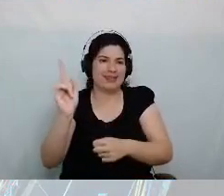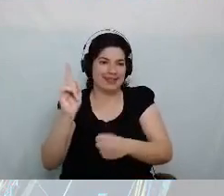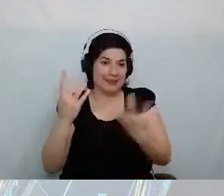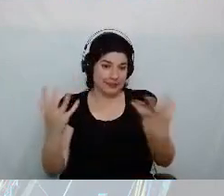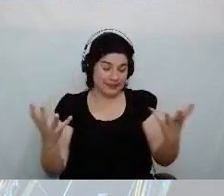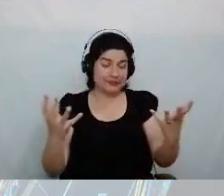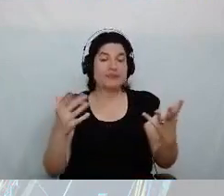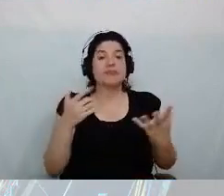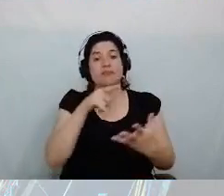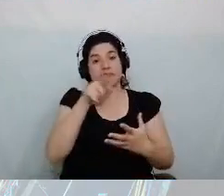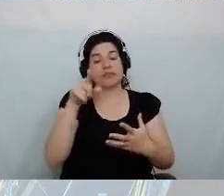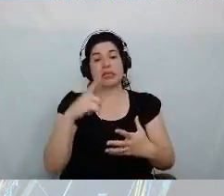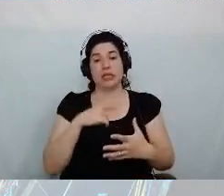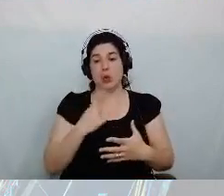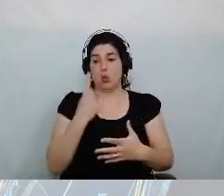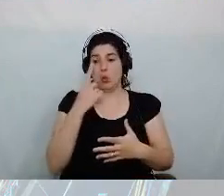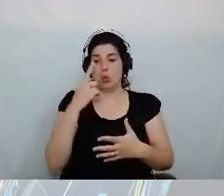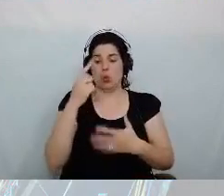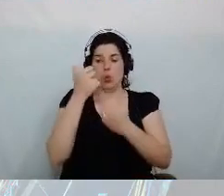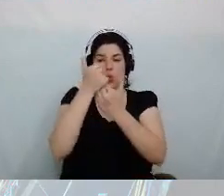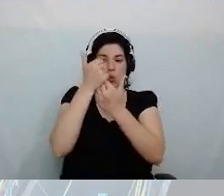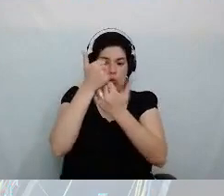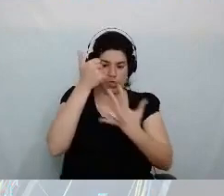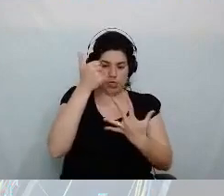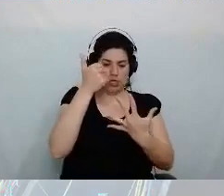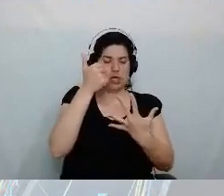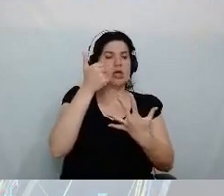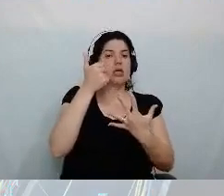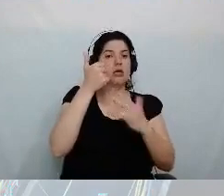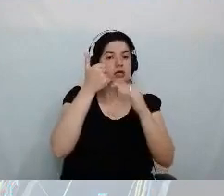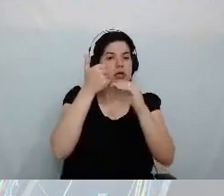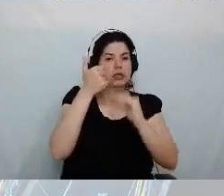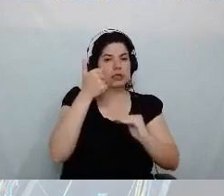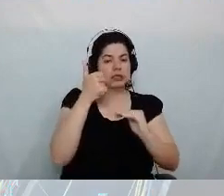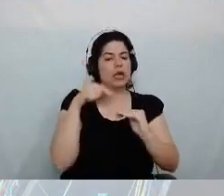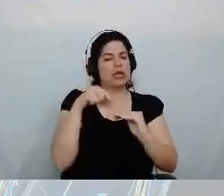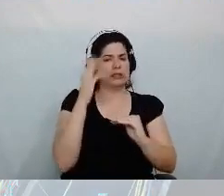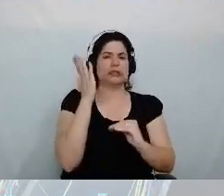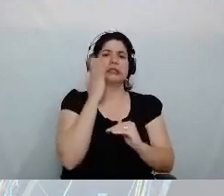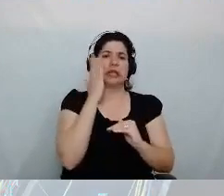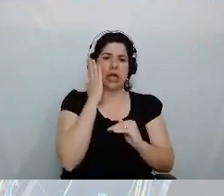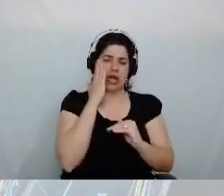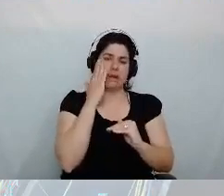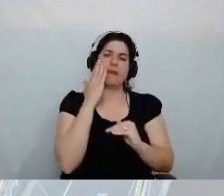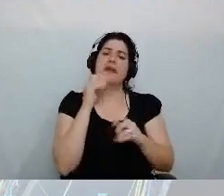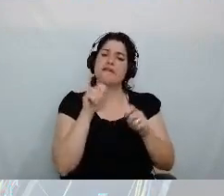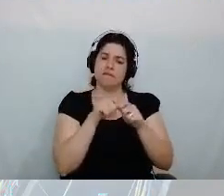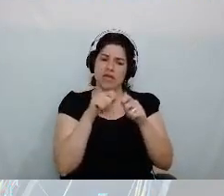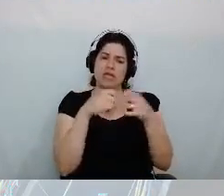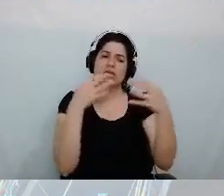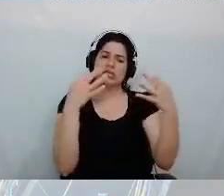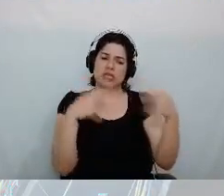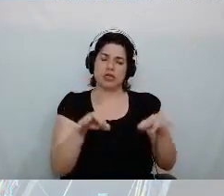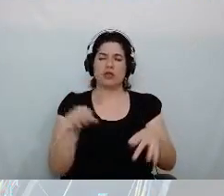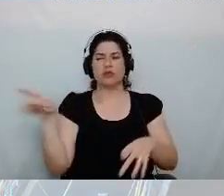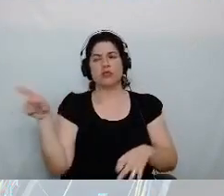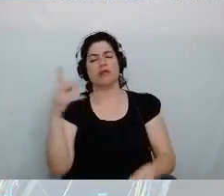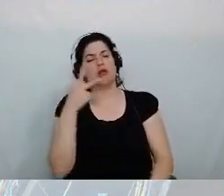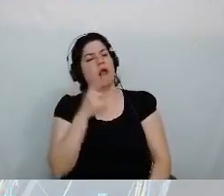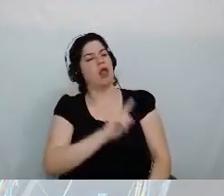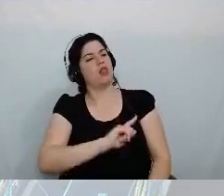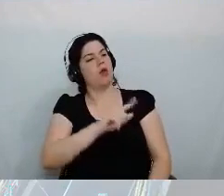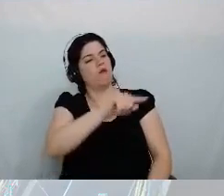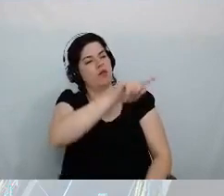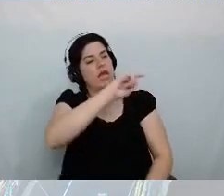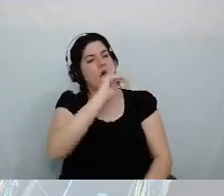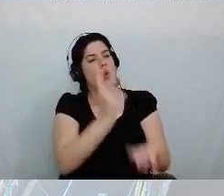tem um liderado que tem certeza que fez algo certo, e você diz, não, você errou, não,